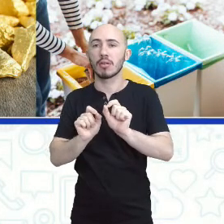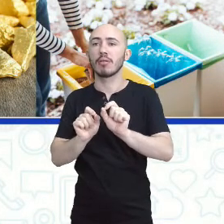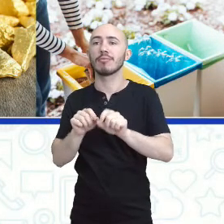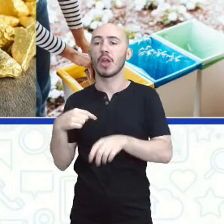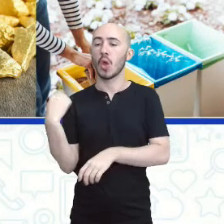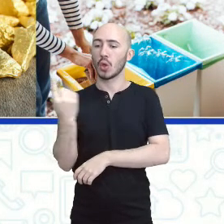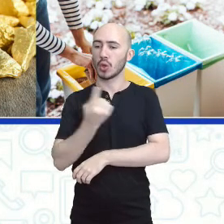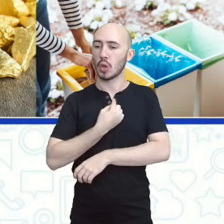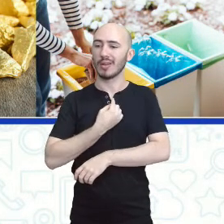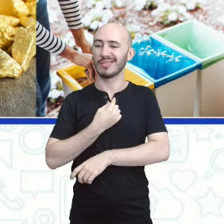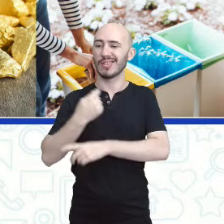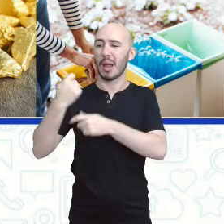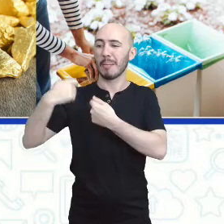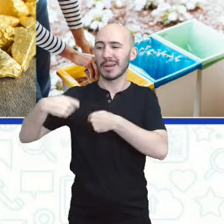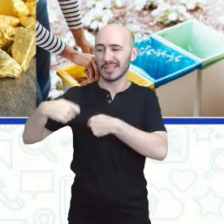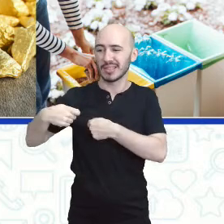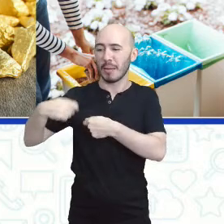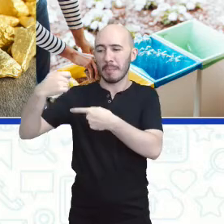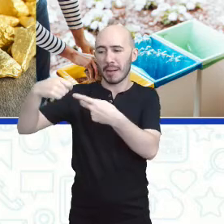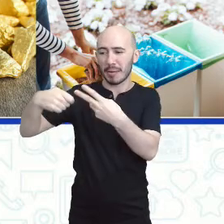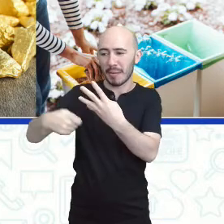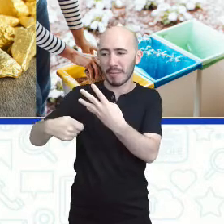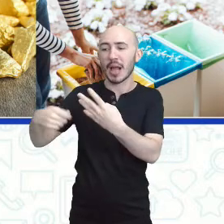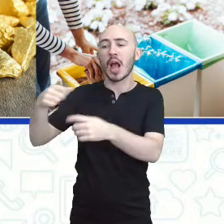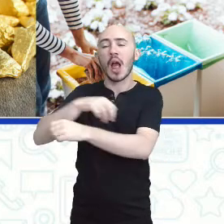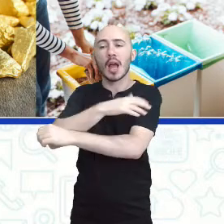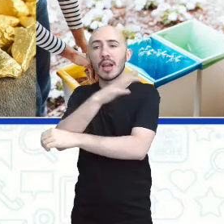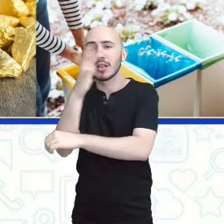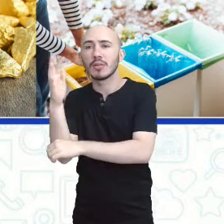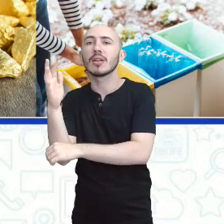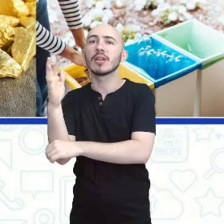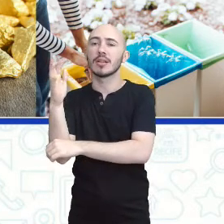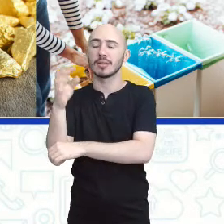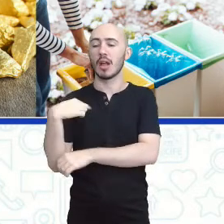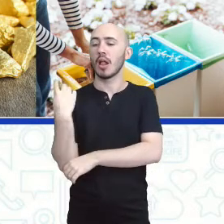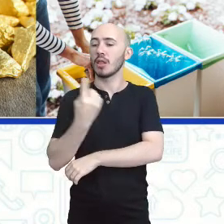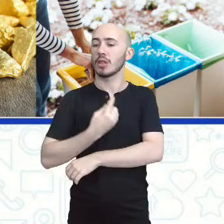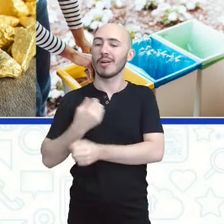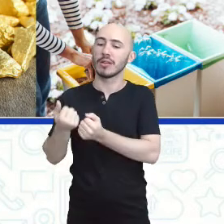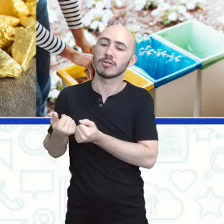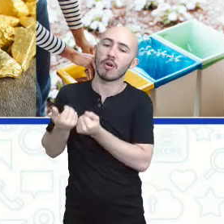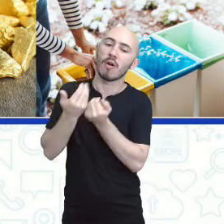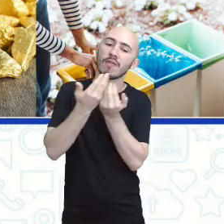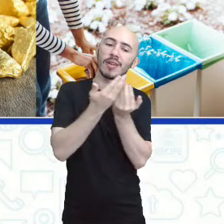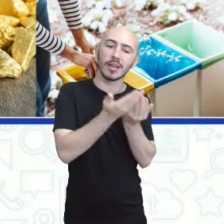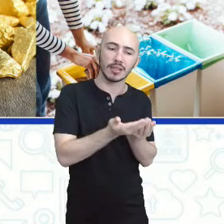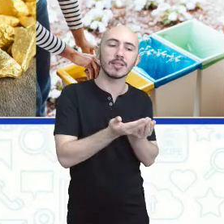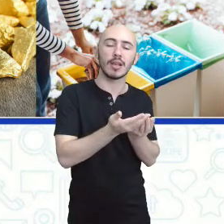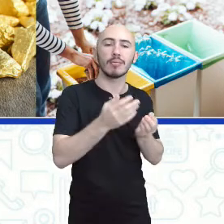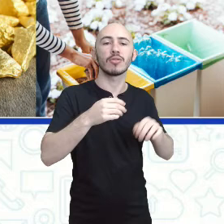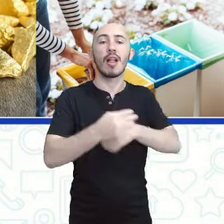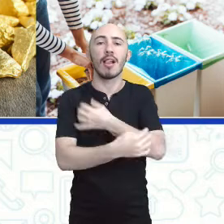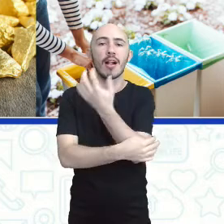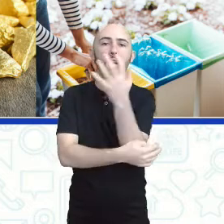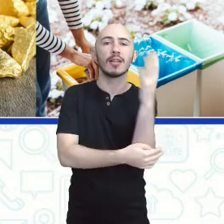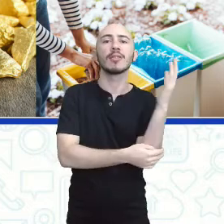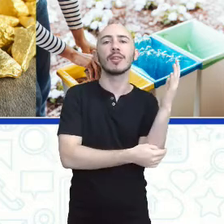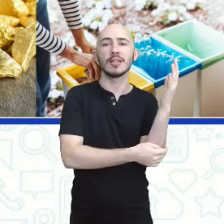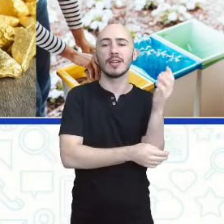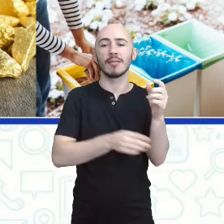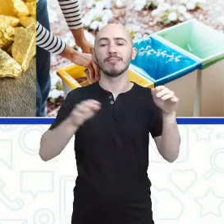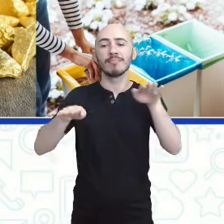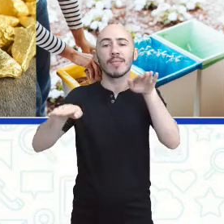nós precisamos da natureza, o que nós oferecemos em troca. É economizar